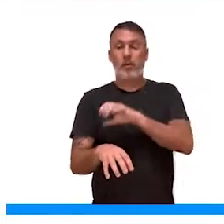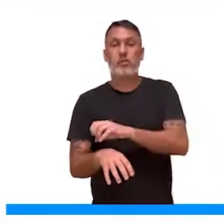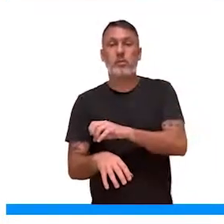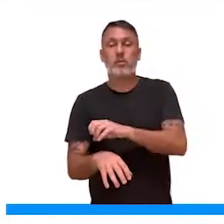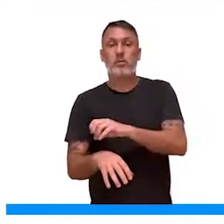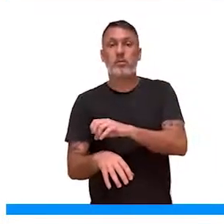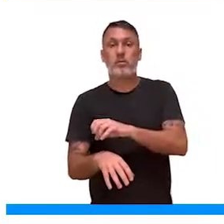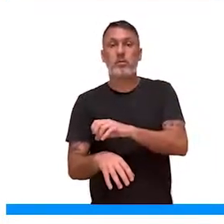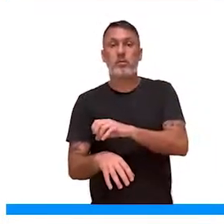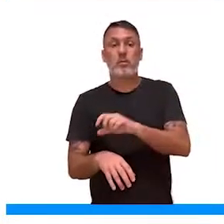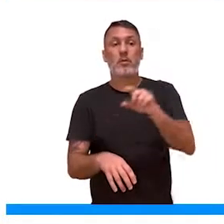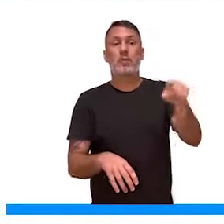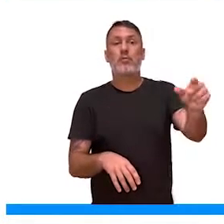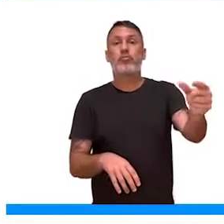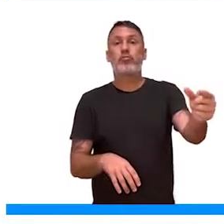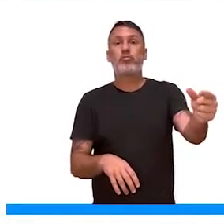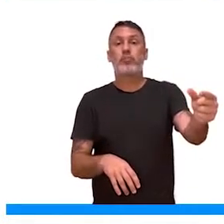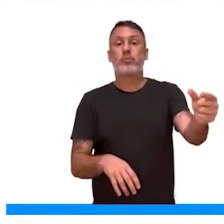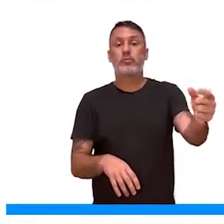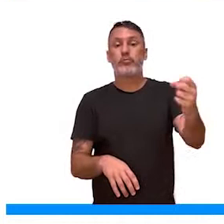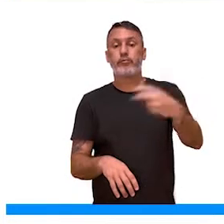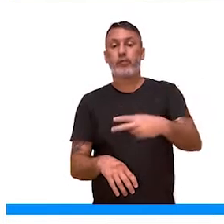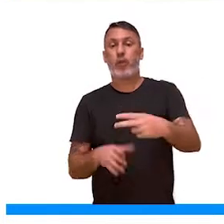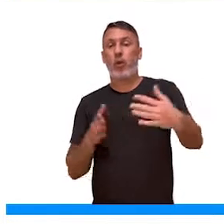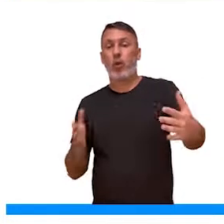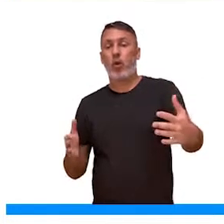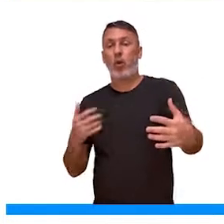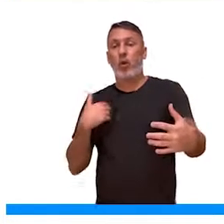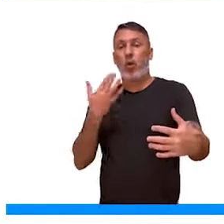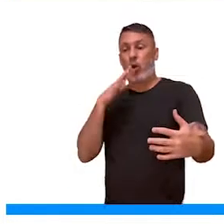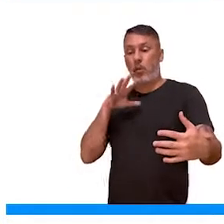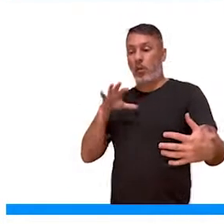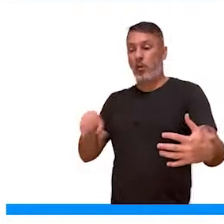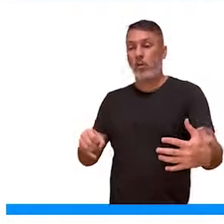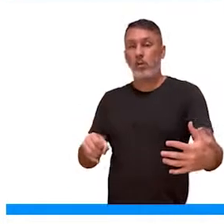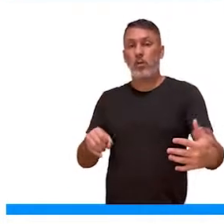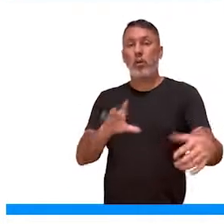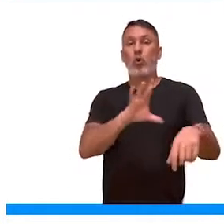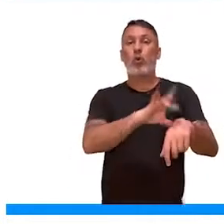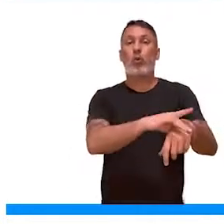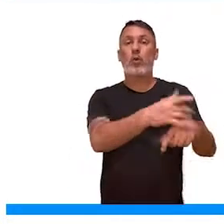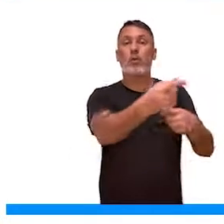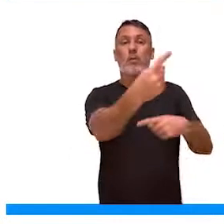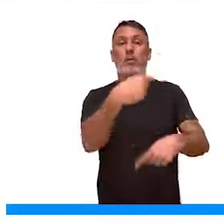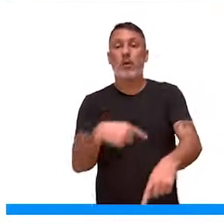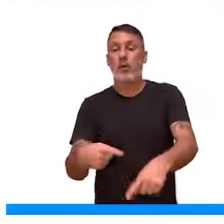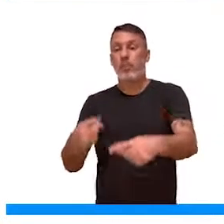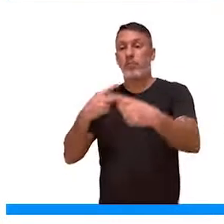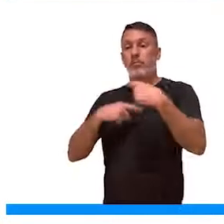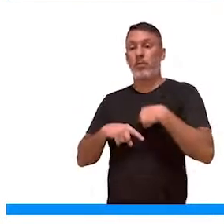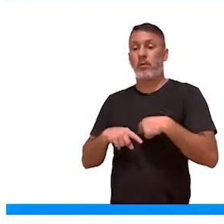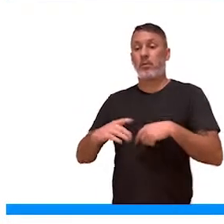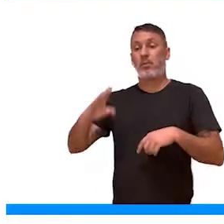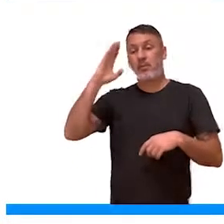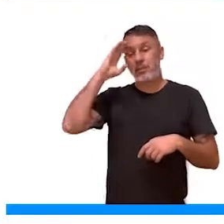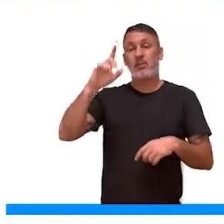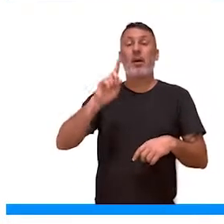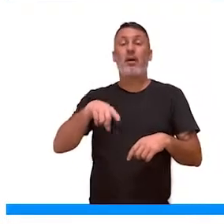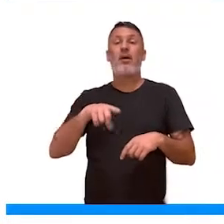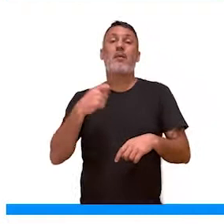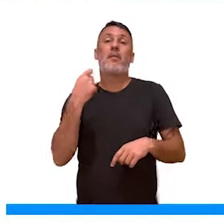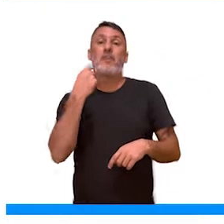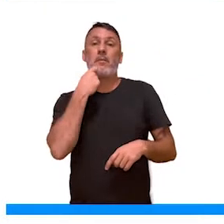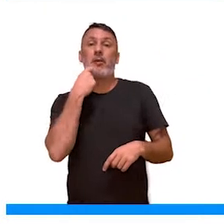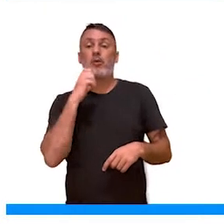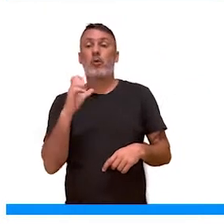peixe menor, ele serviu somente para transportar esse parasita, para que peixes maiores, ao comerem esse